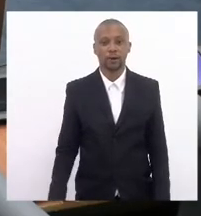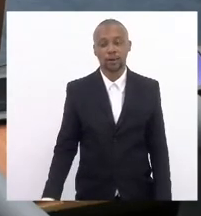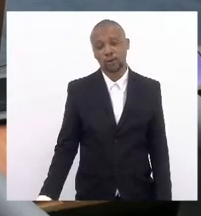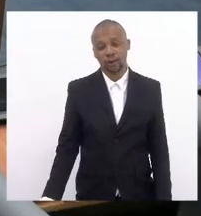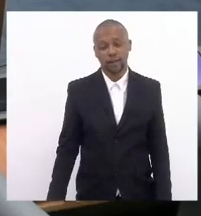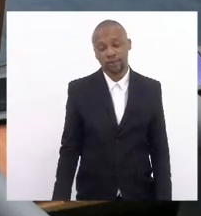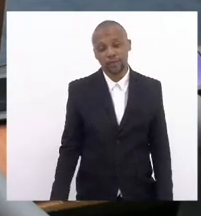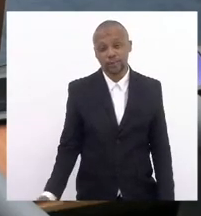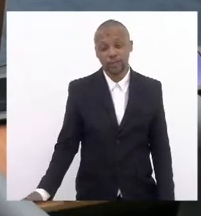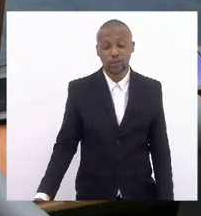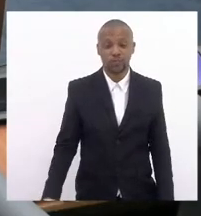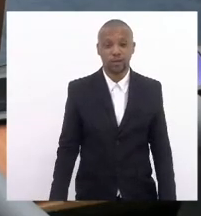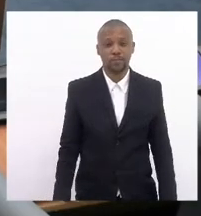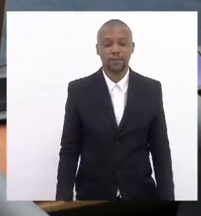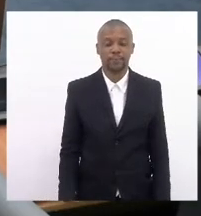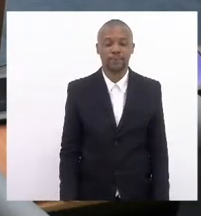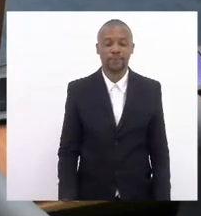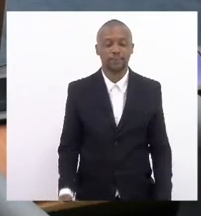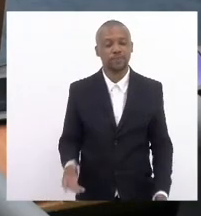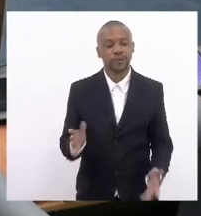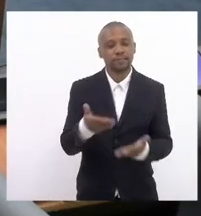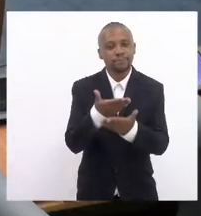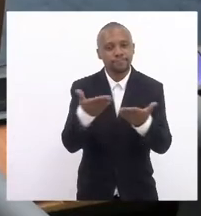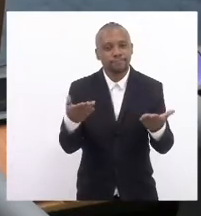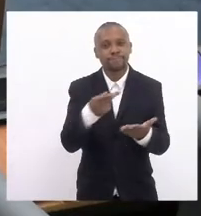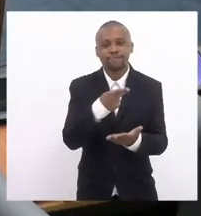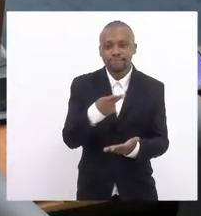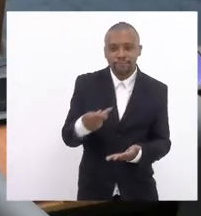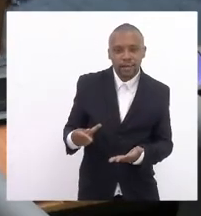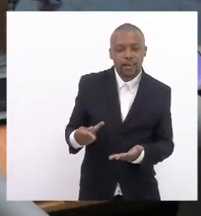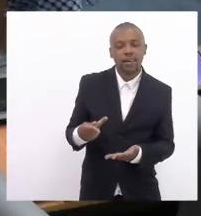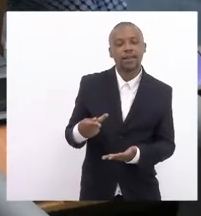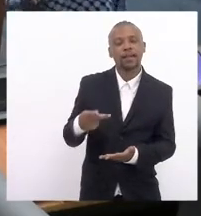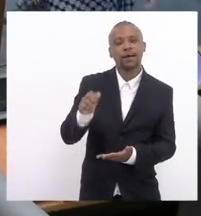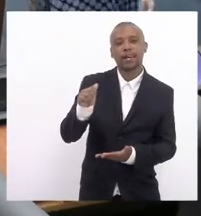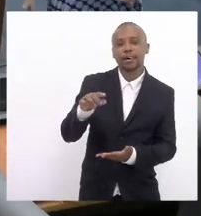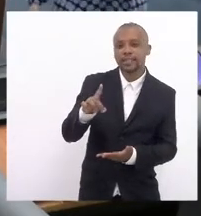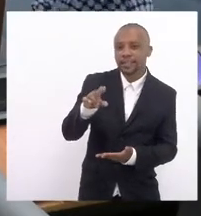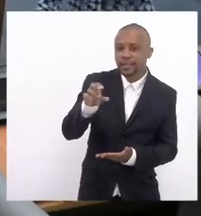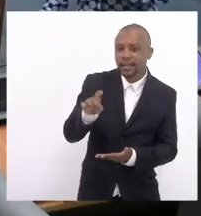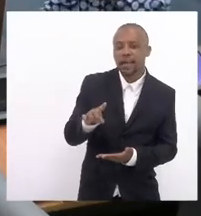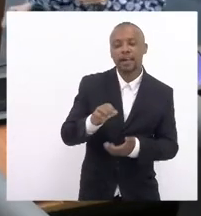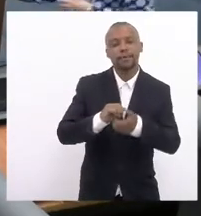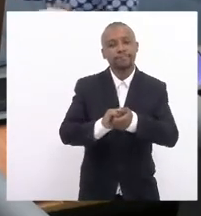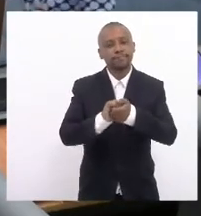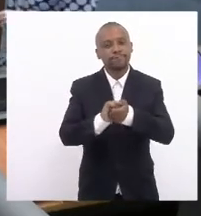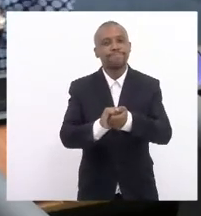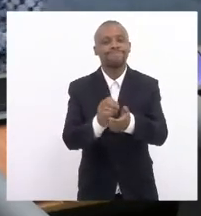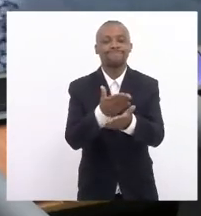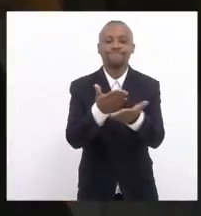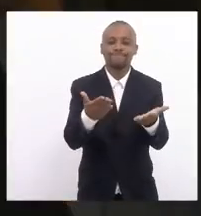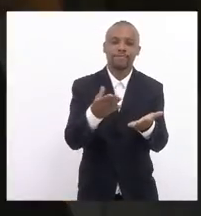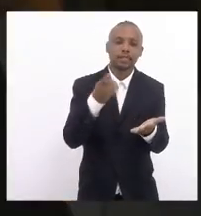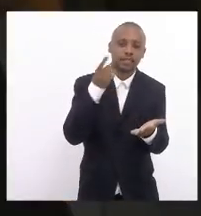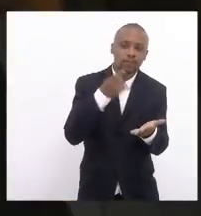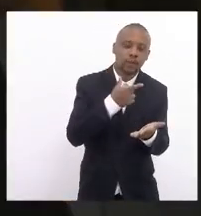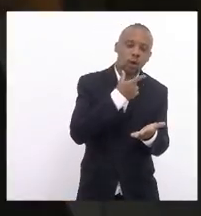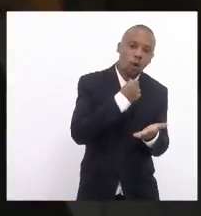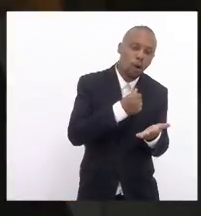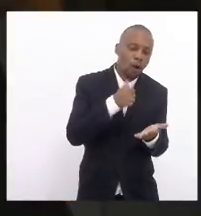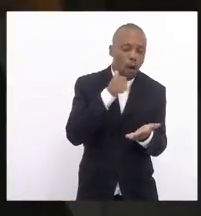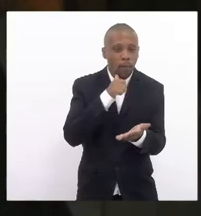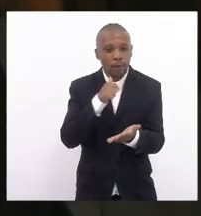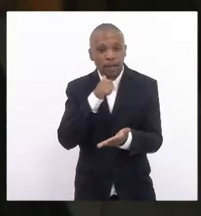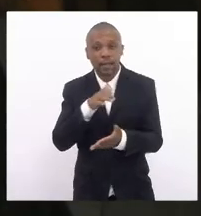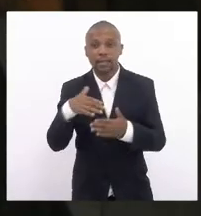Senhor presidente, deputado André Siciliano, senhoras deputadas, senhores deputados, deputado